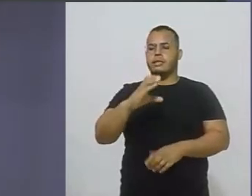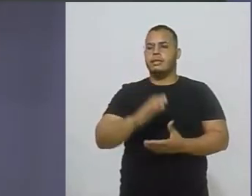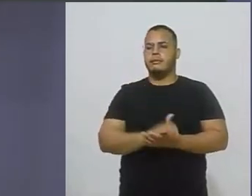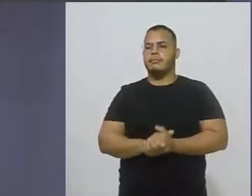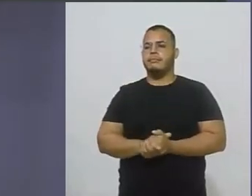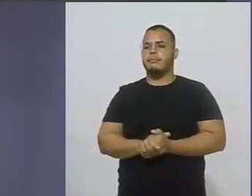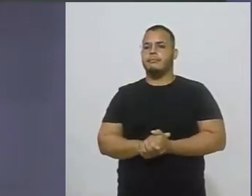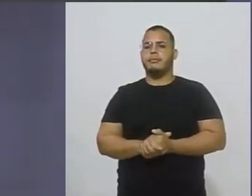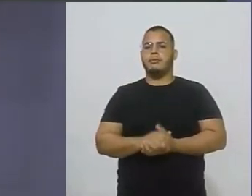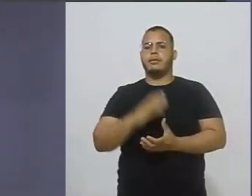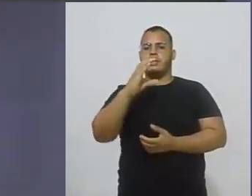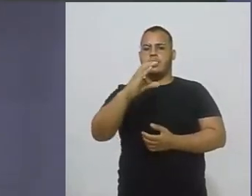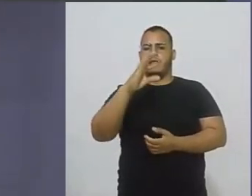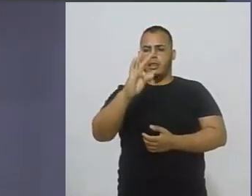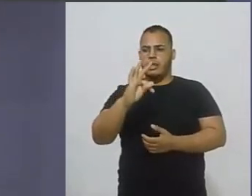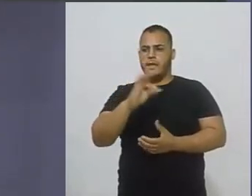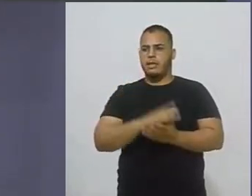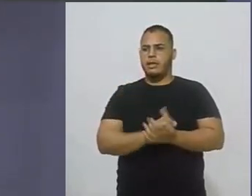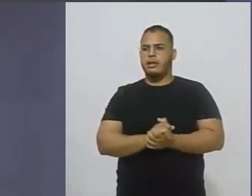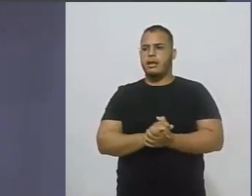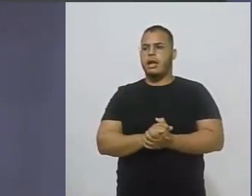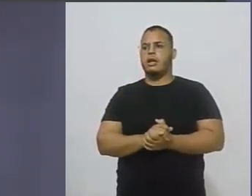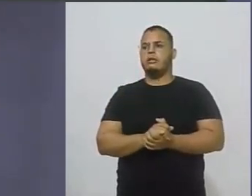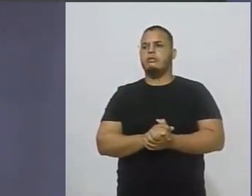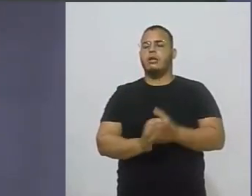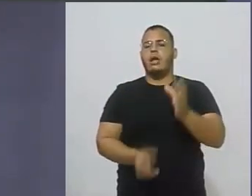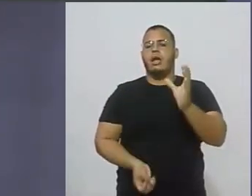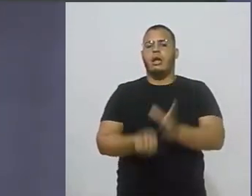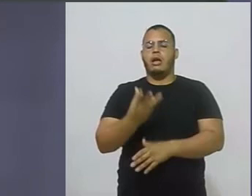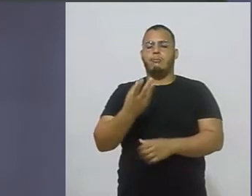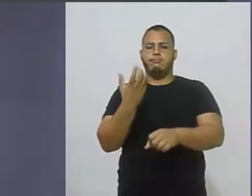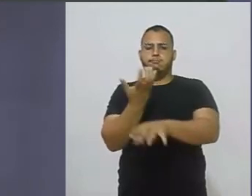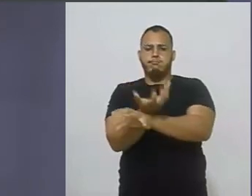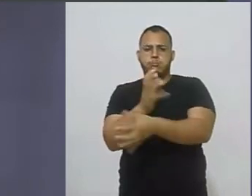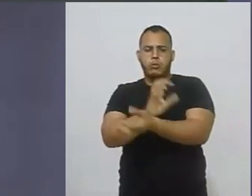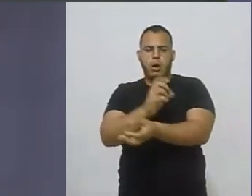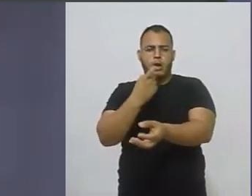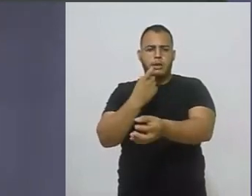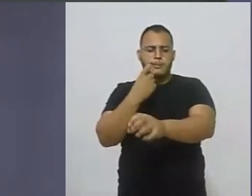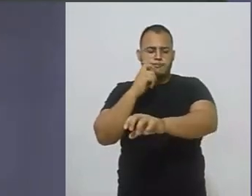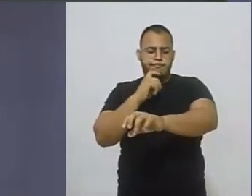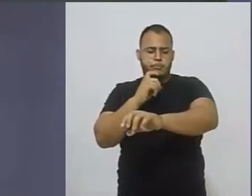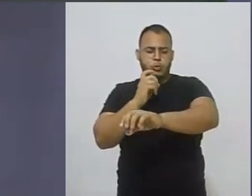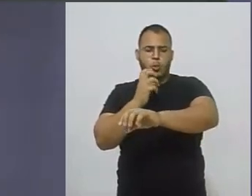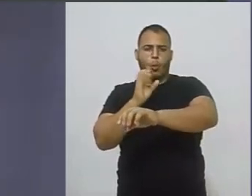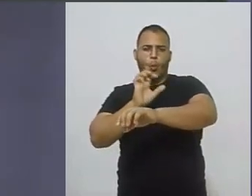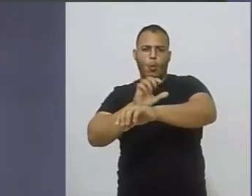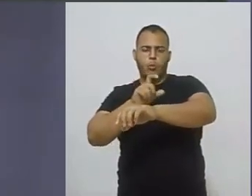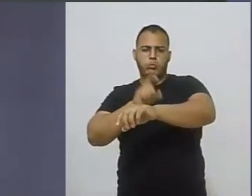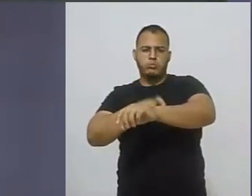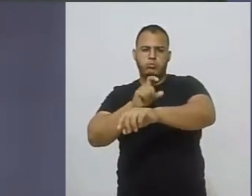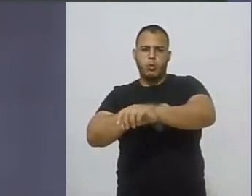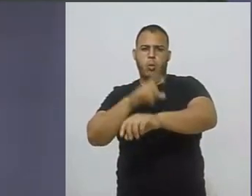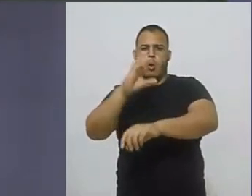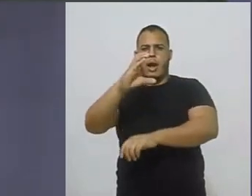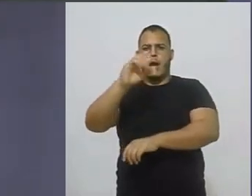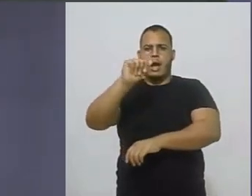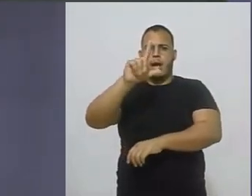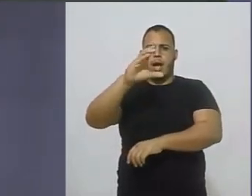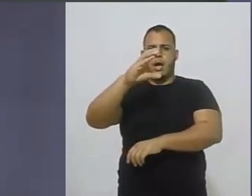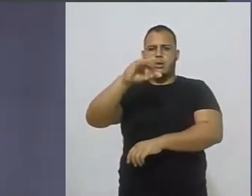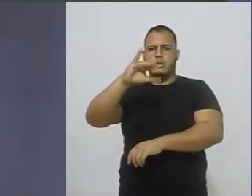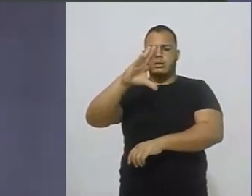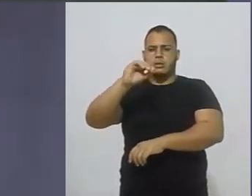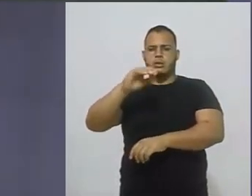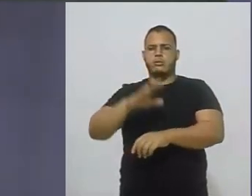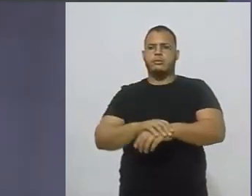CT. Ele atua na redução da quantidade de cálcio no organismo. Então ele vai identificar, né, se tem cálcio em excesso naquele